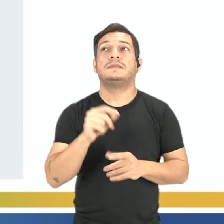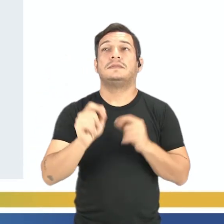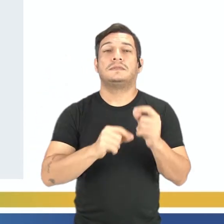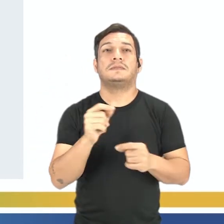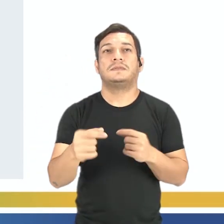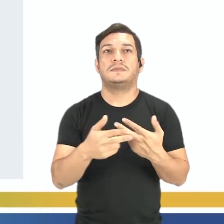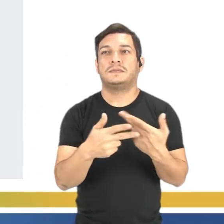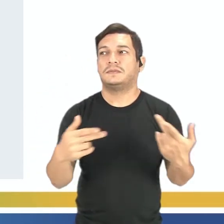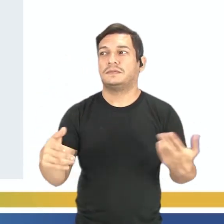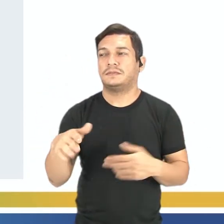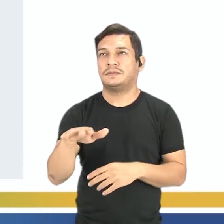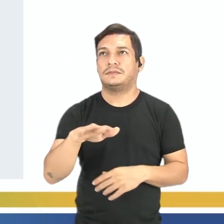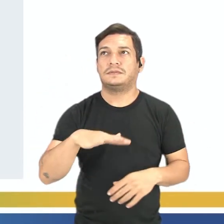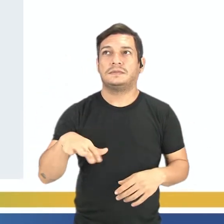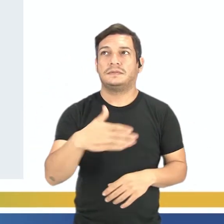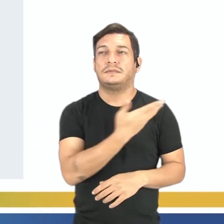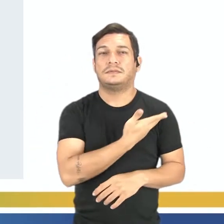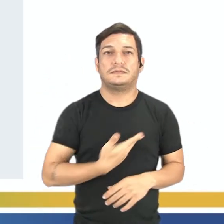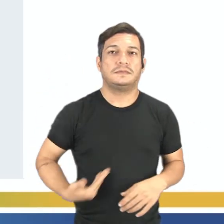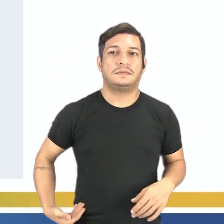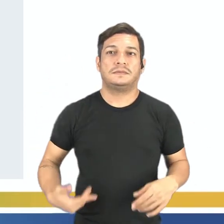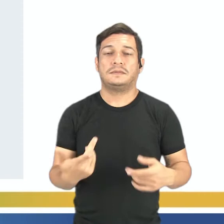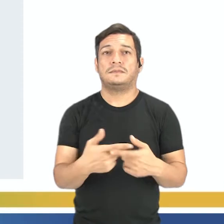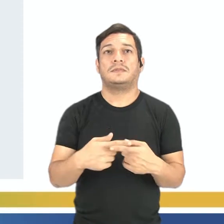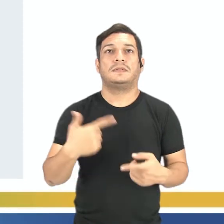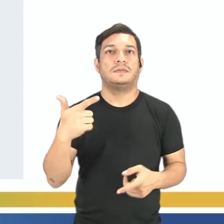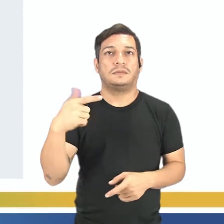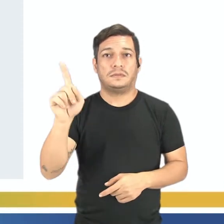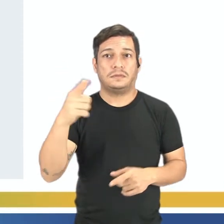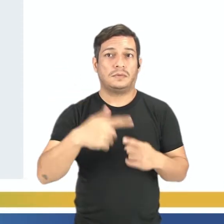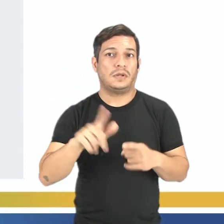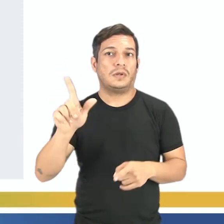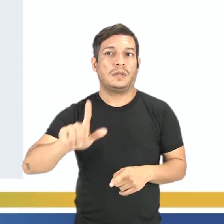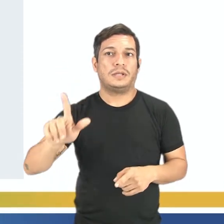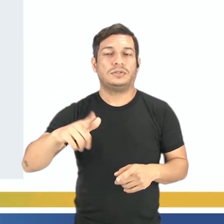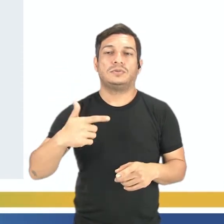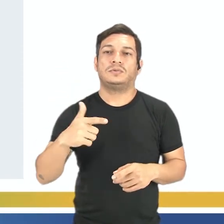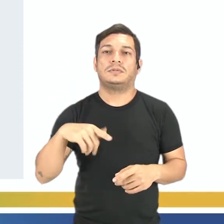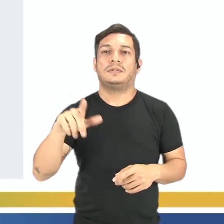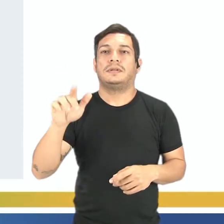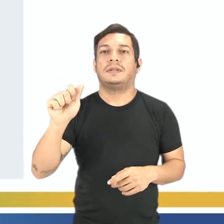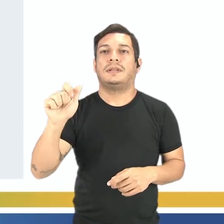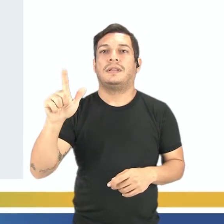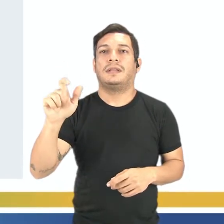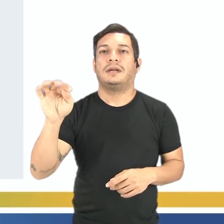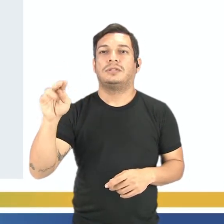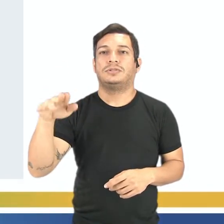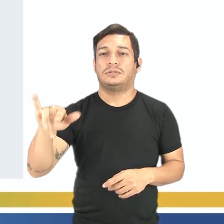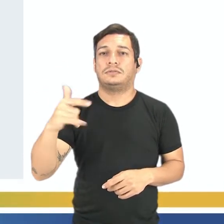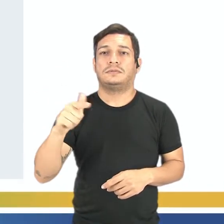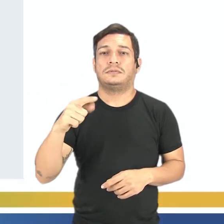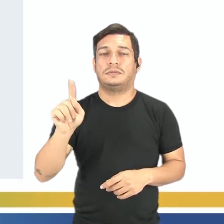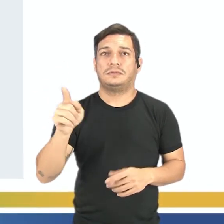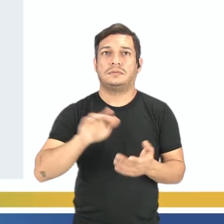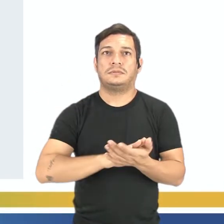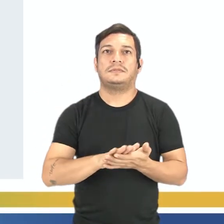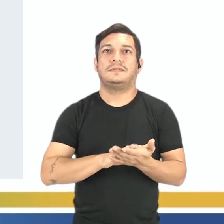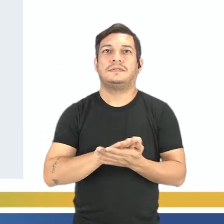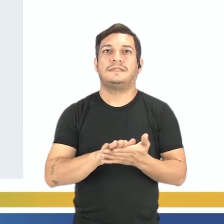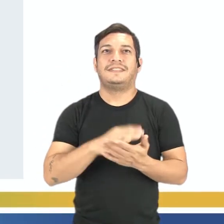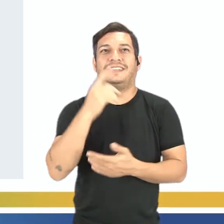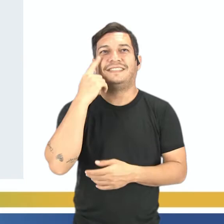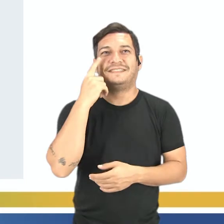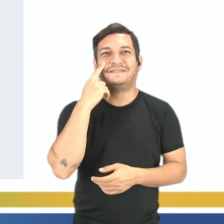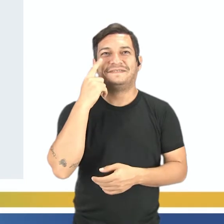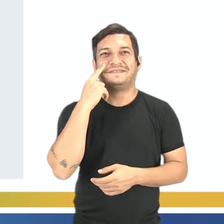pública. Não tem acento, porque o latim não tem acento, a gente vai chamar res pública. Então, vamos falar, não publica, mas